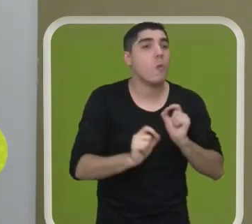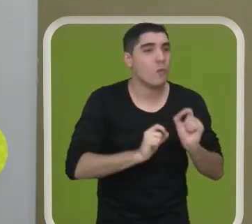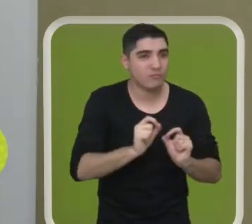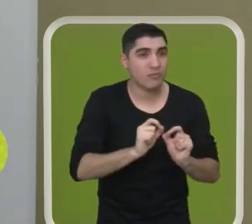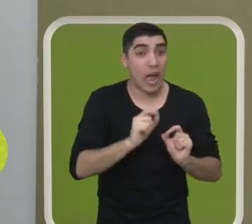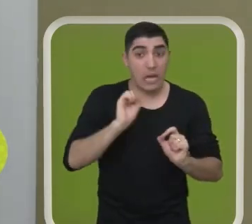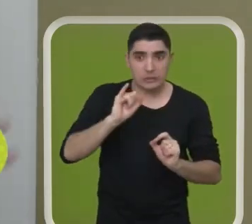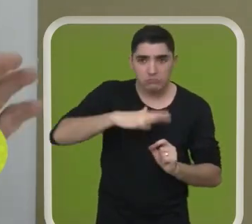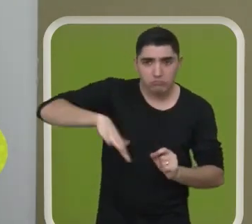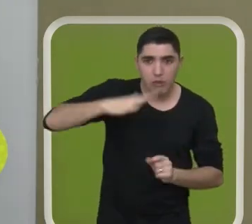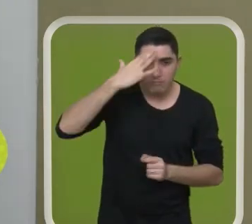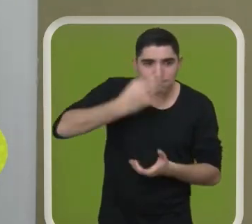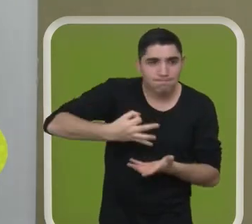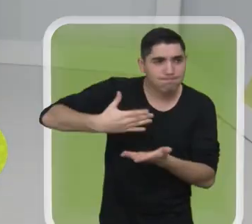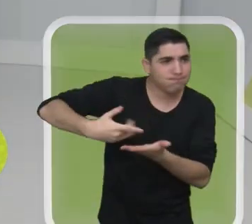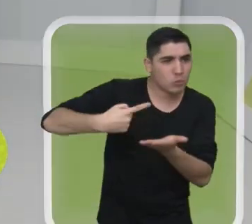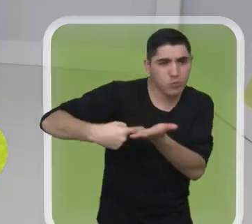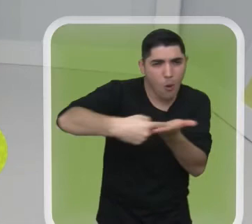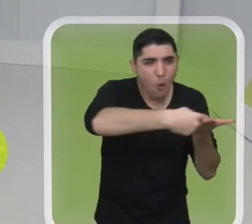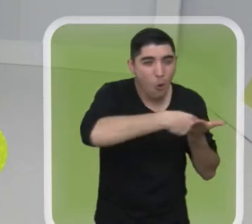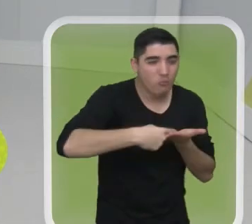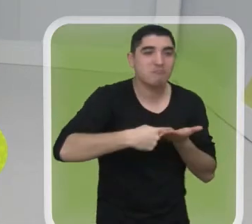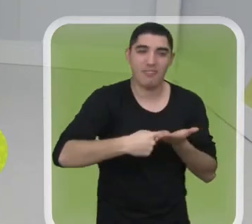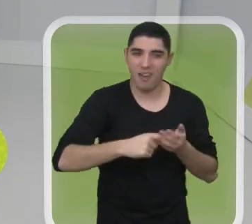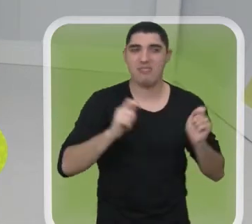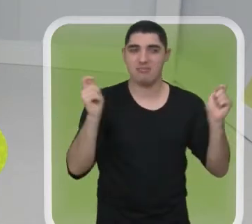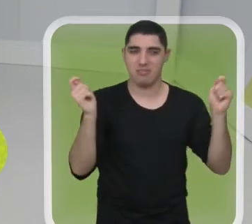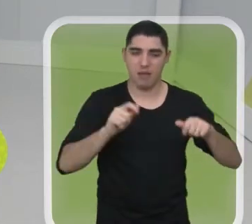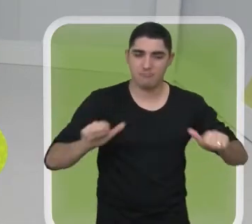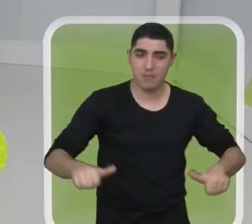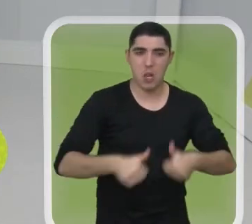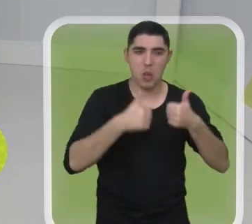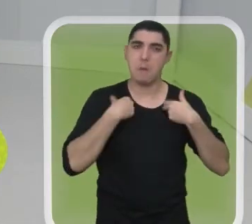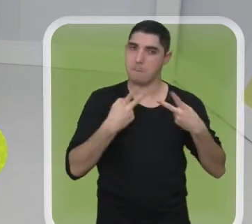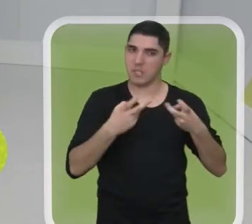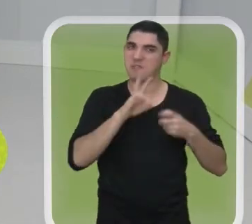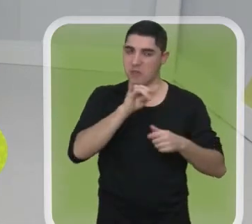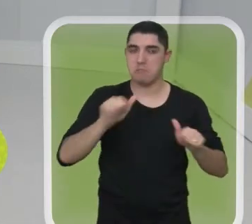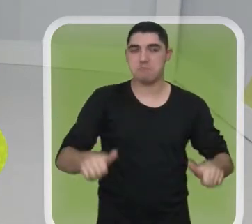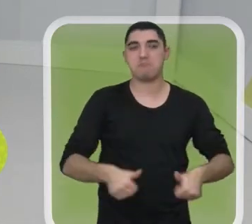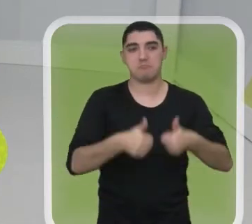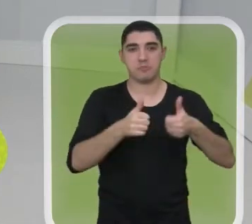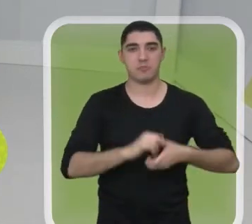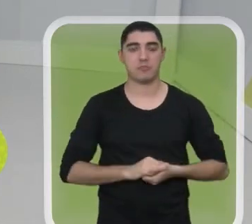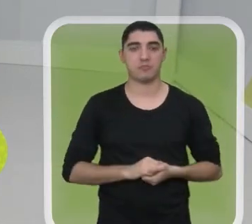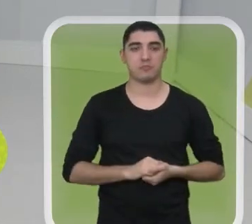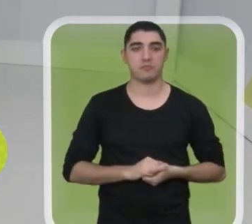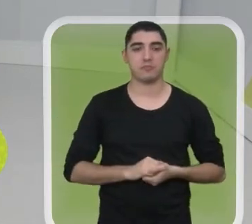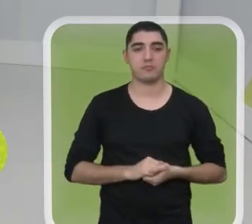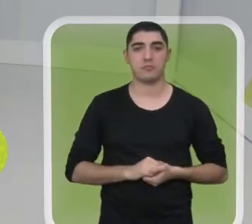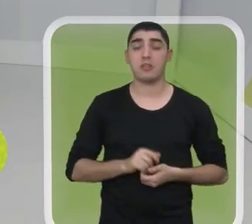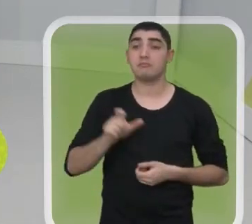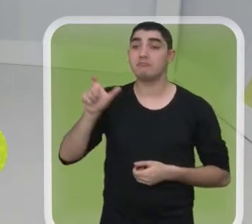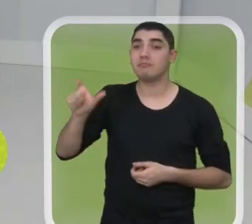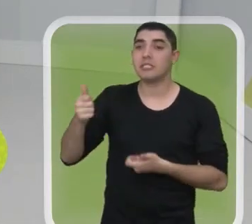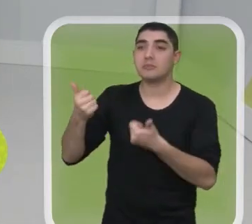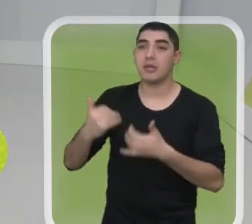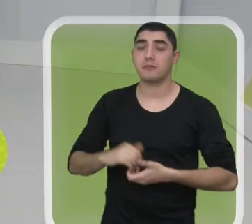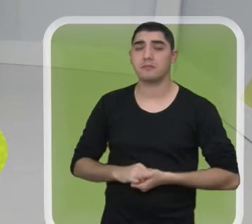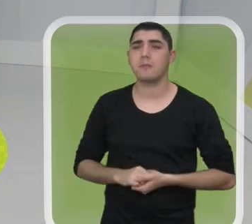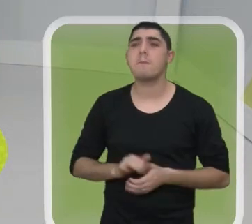fica muito favorável. Eu tenho sentido sempre ventos muito favoráveis. Fonseca, para fechar. E o estádio Martins